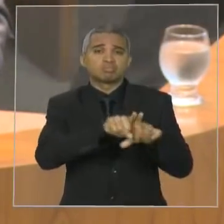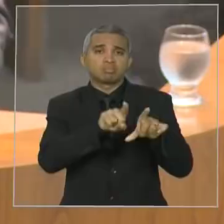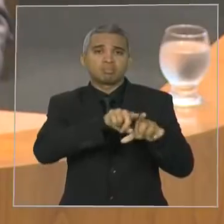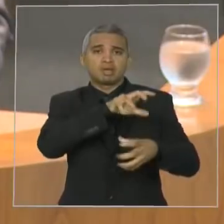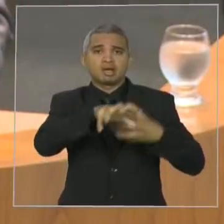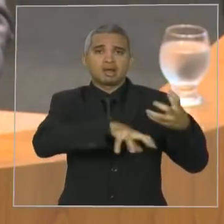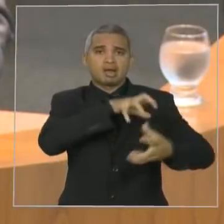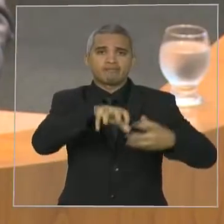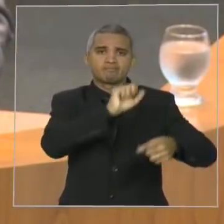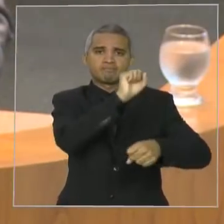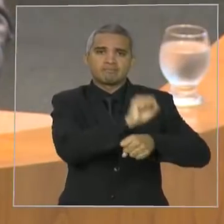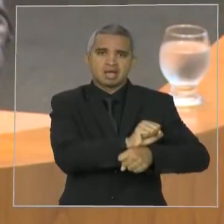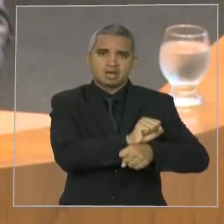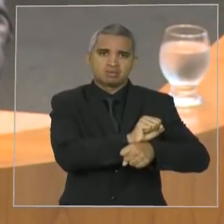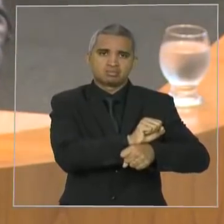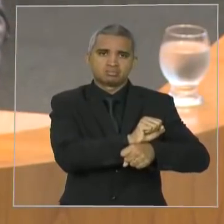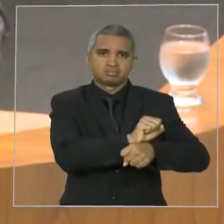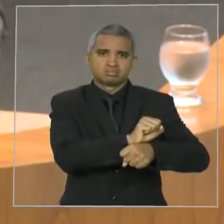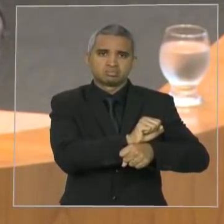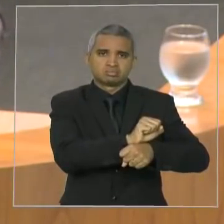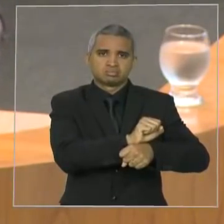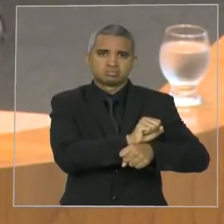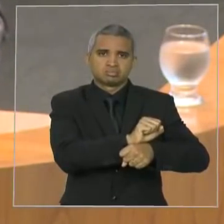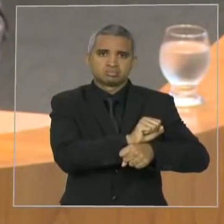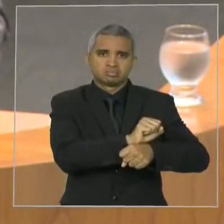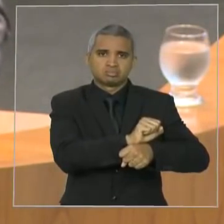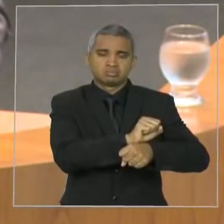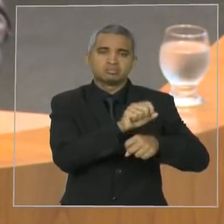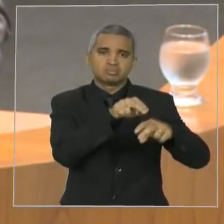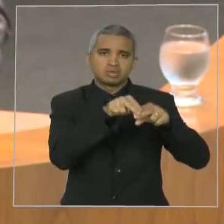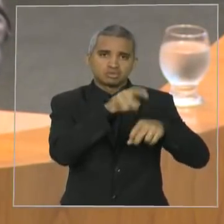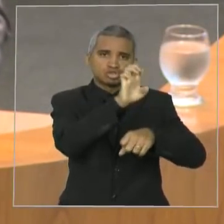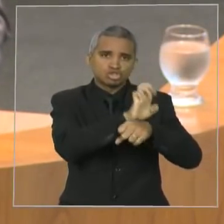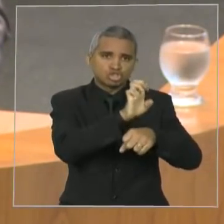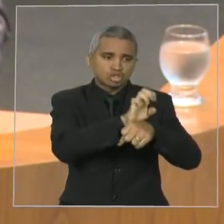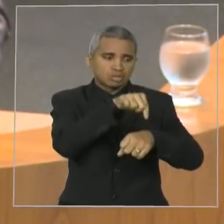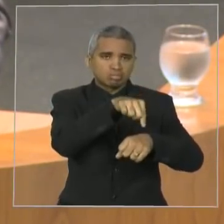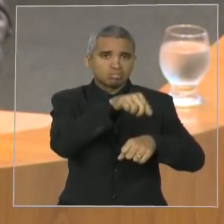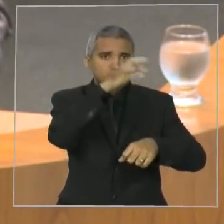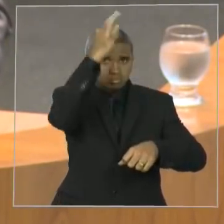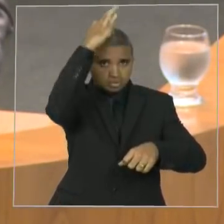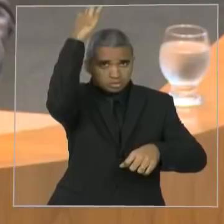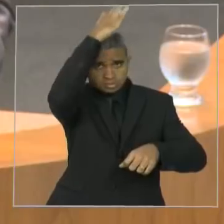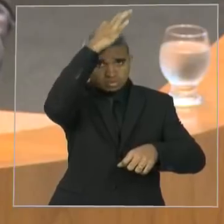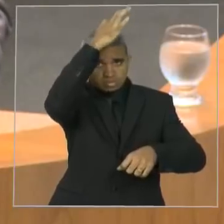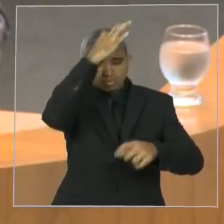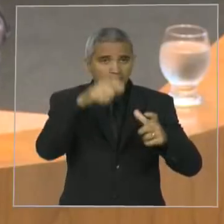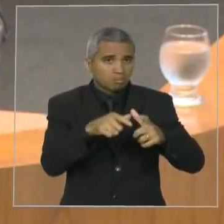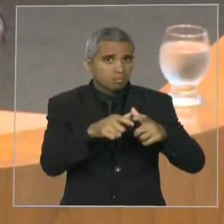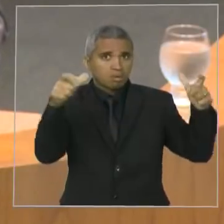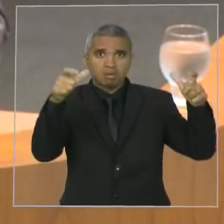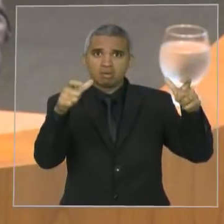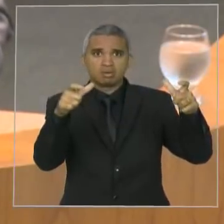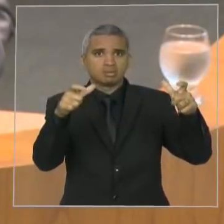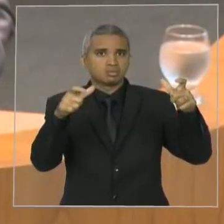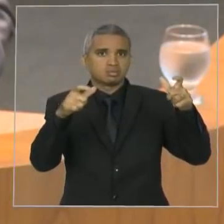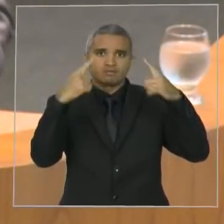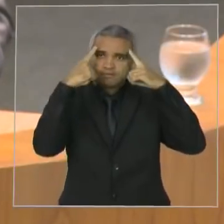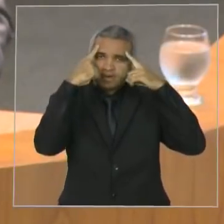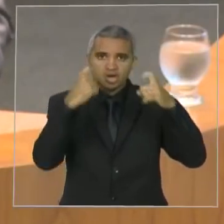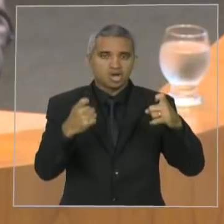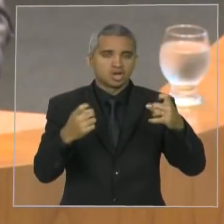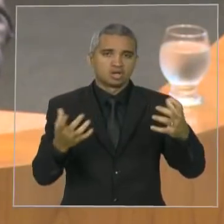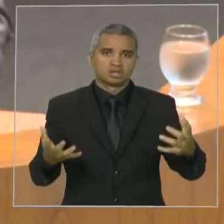massacres no sistema prisional de Amazonas, de Roraima, levaram luz sobre a expressão da